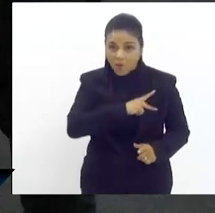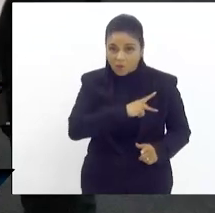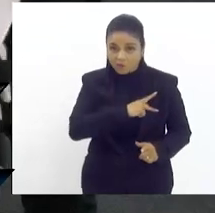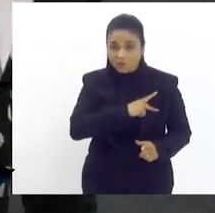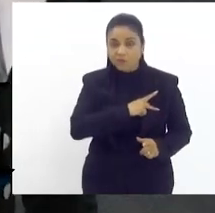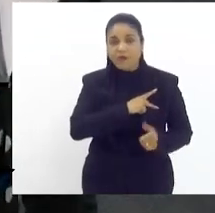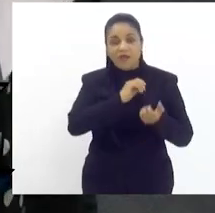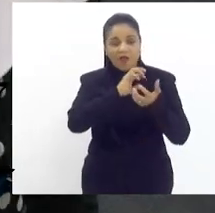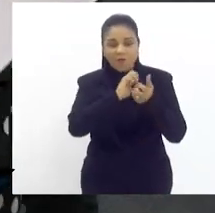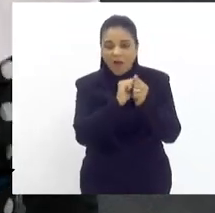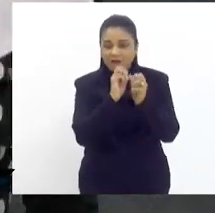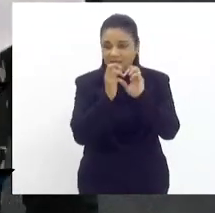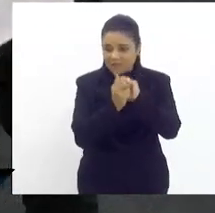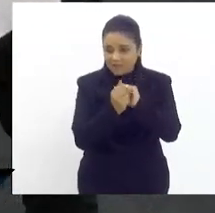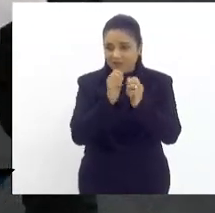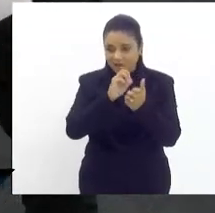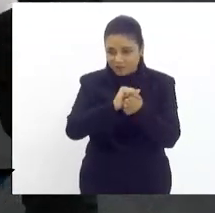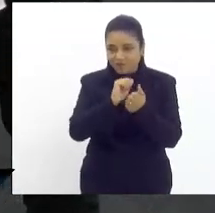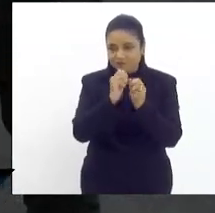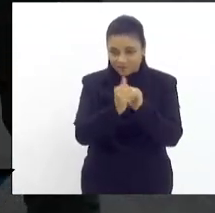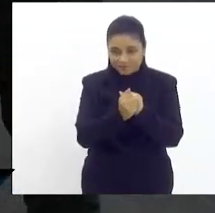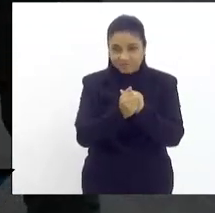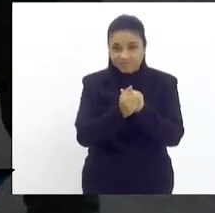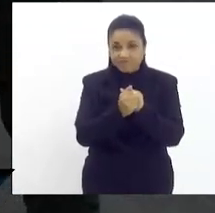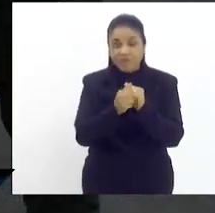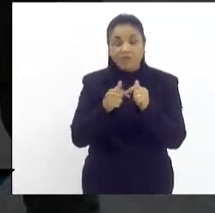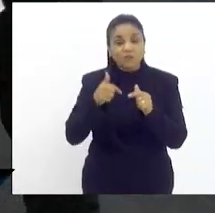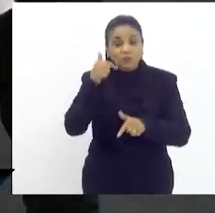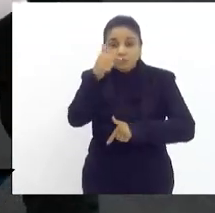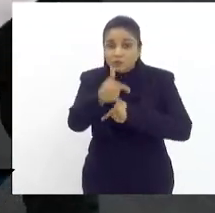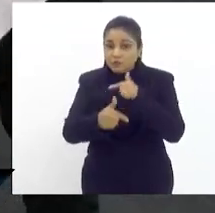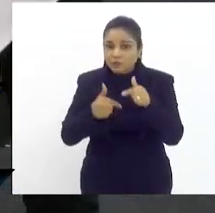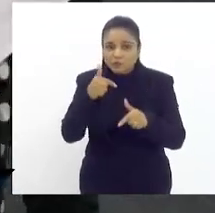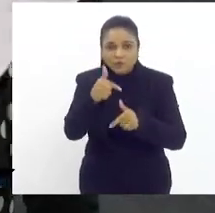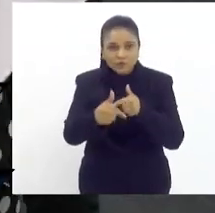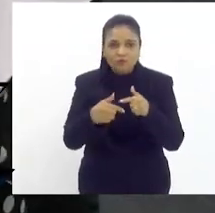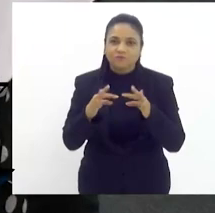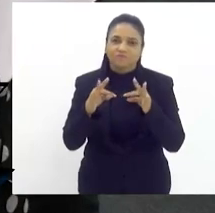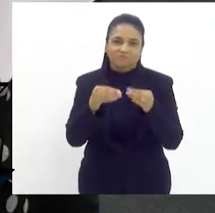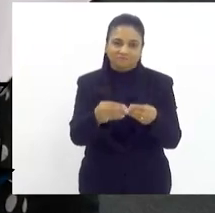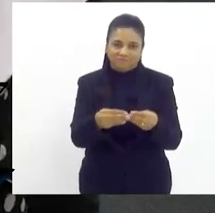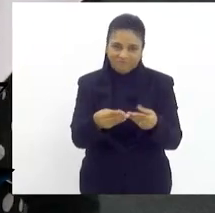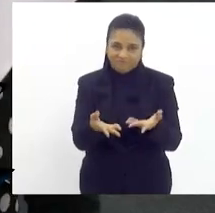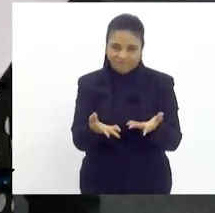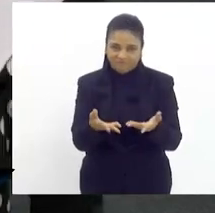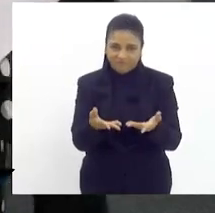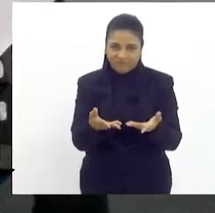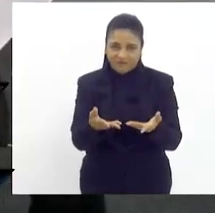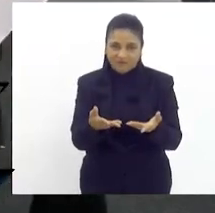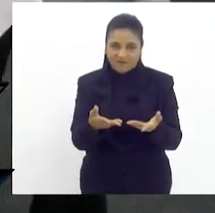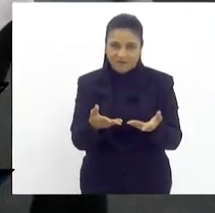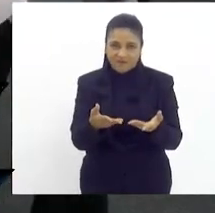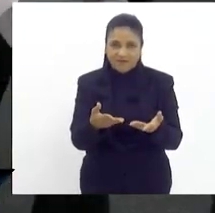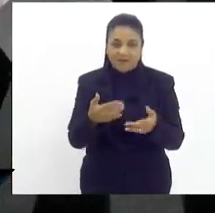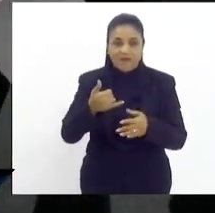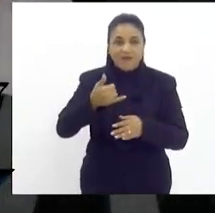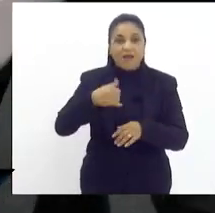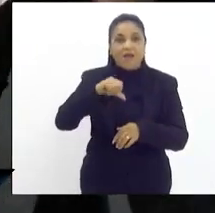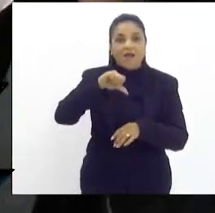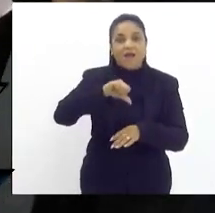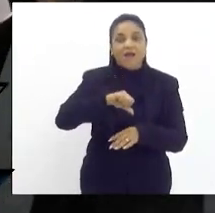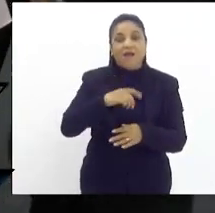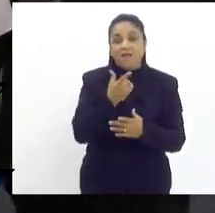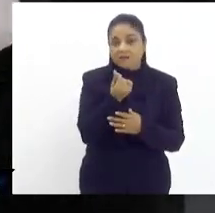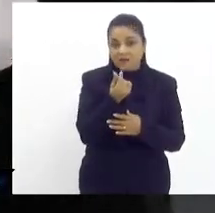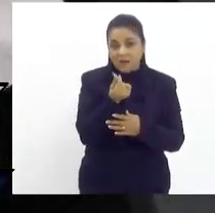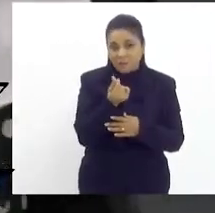igreja se respalda no trabalho e nós contradições entre capital e trabalho